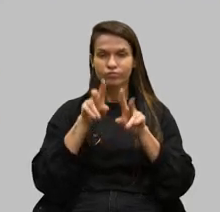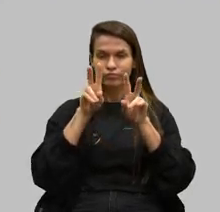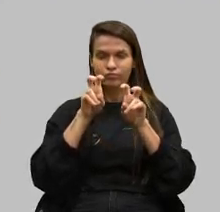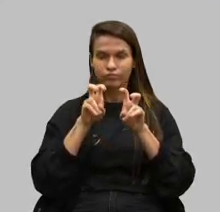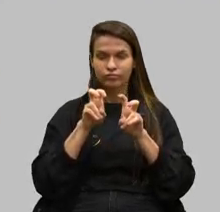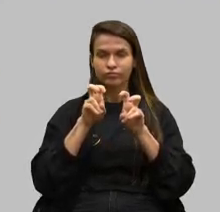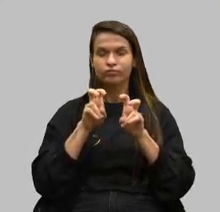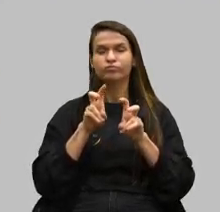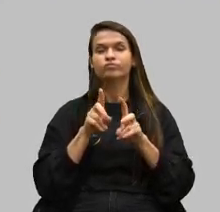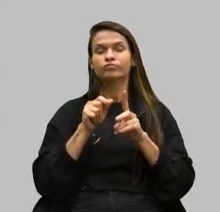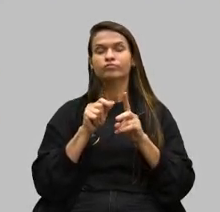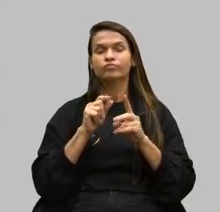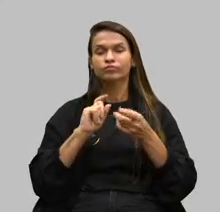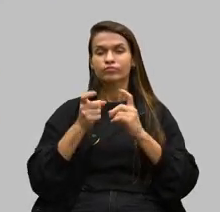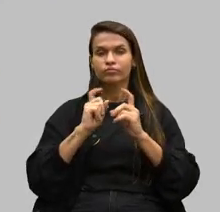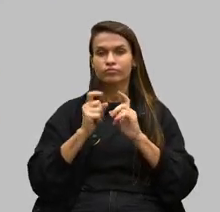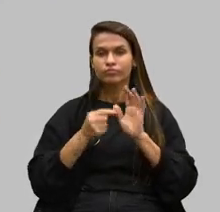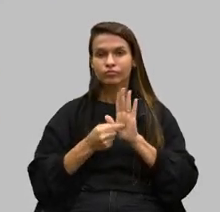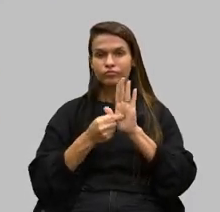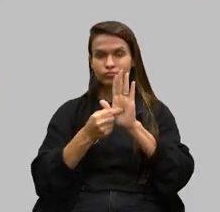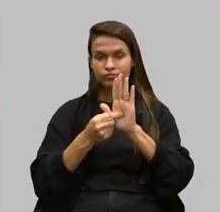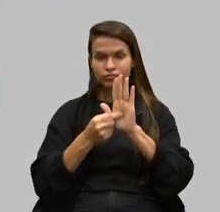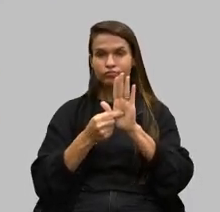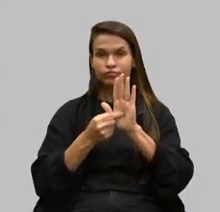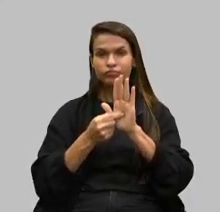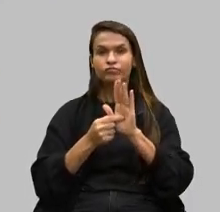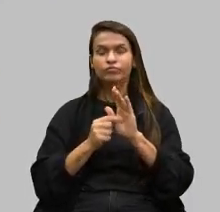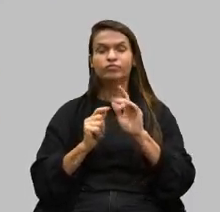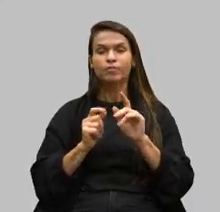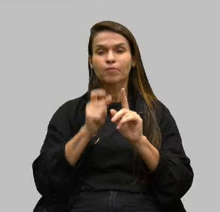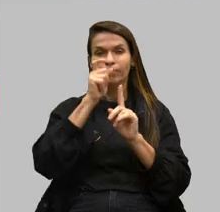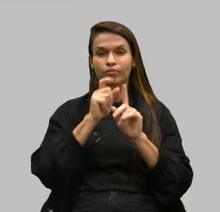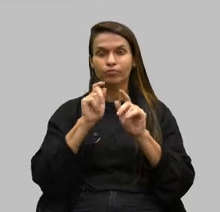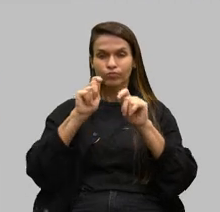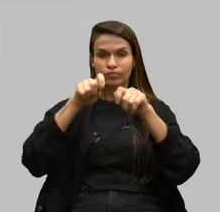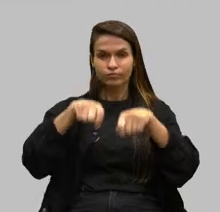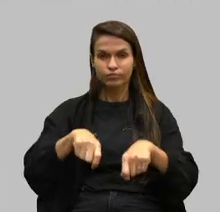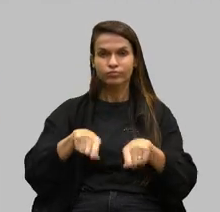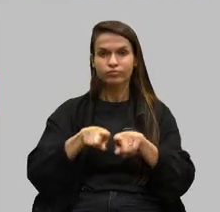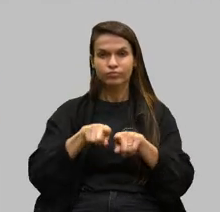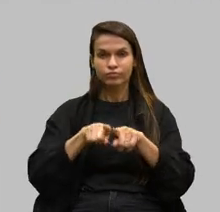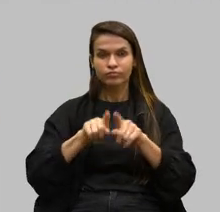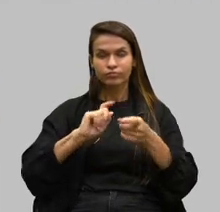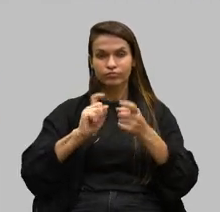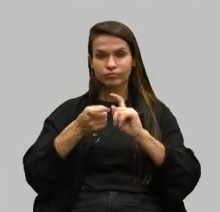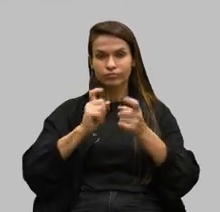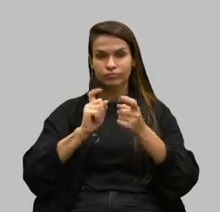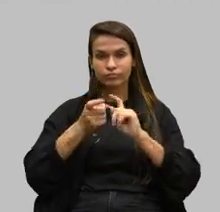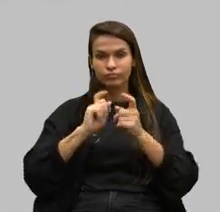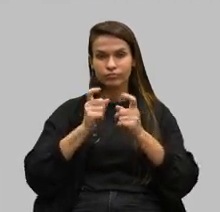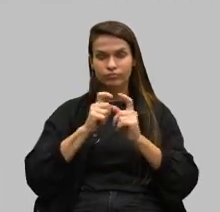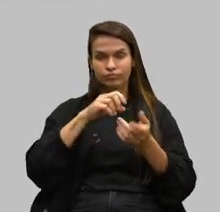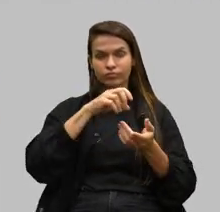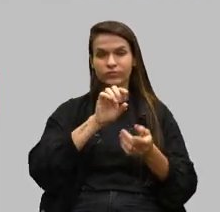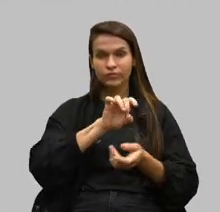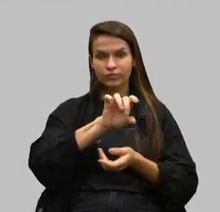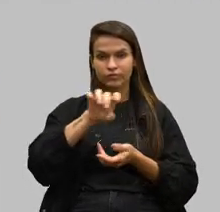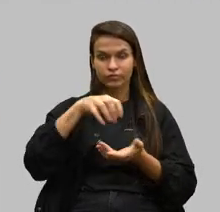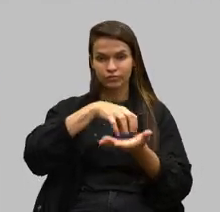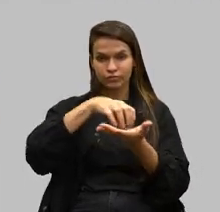ser apresentados na comissão temática competente e serão apreciadas reuniões Ordinárias das comissões